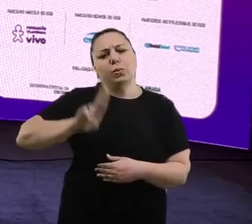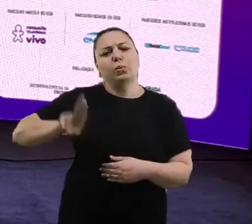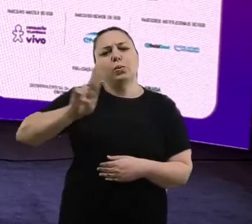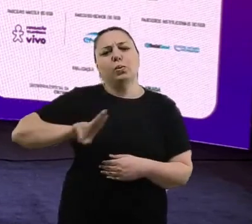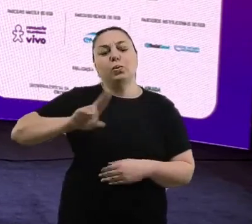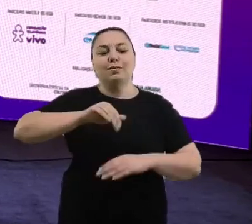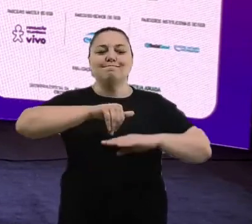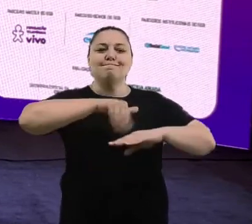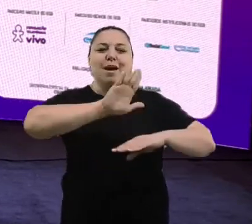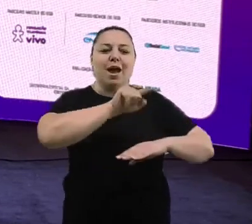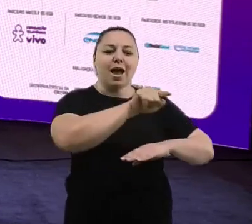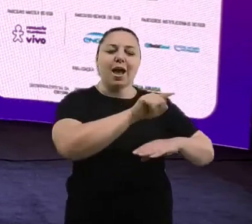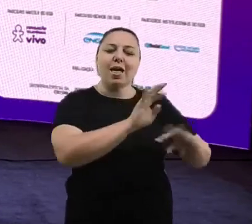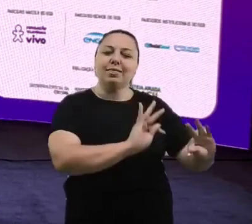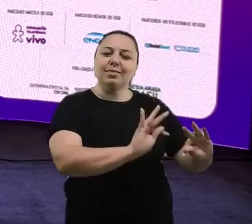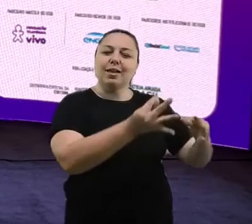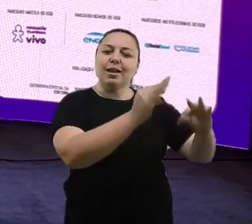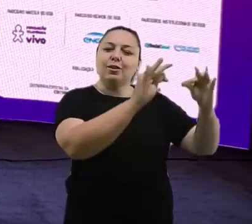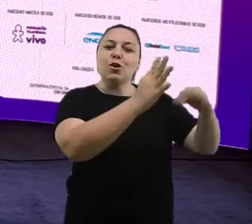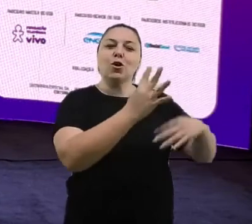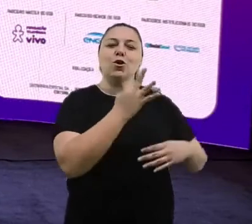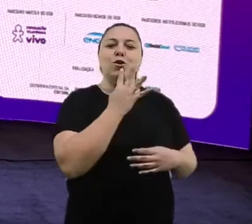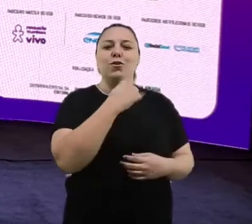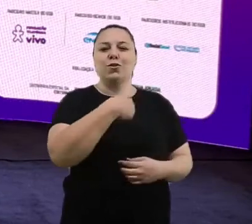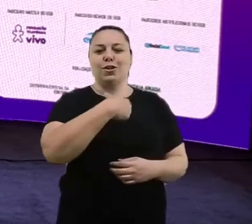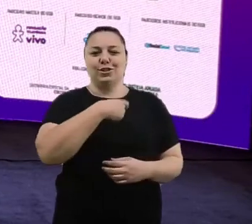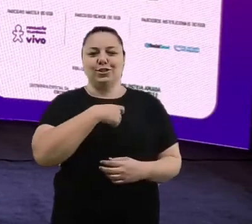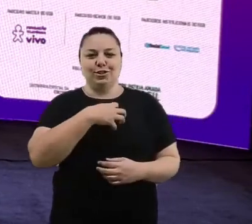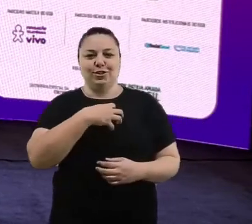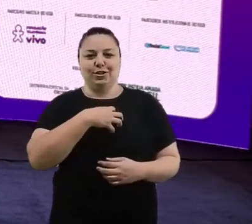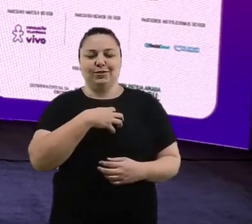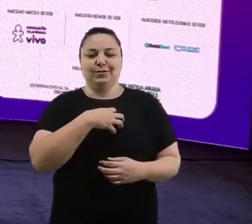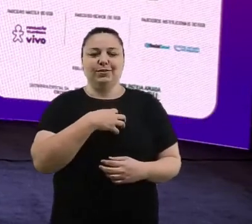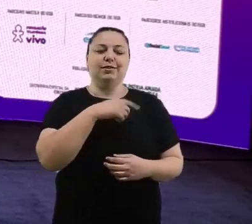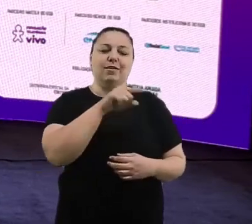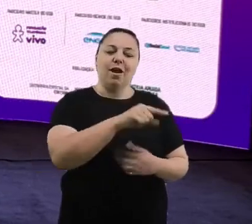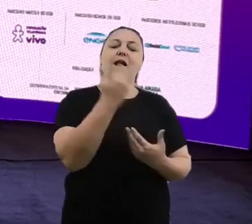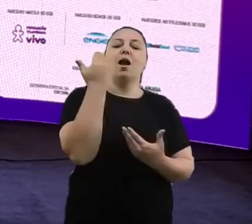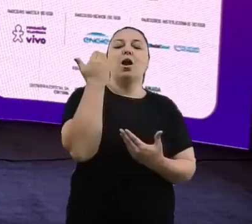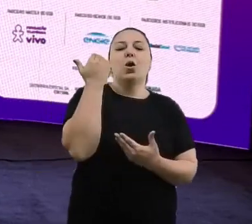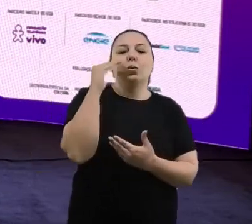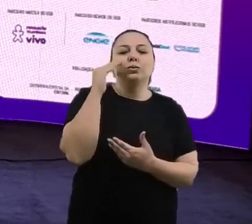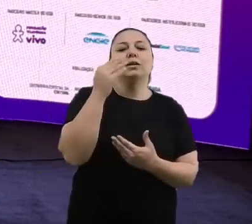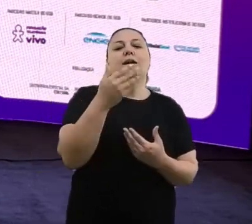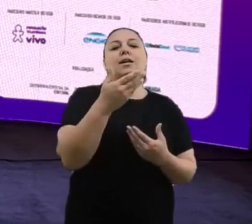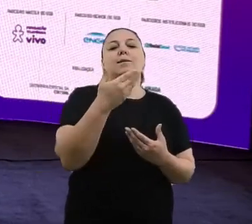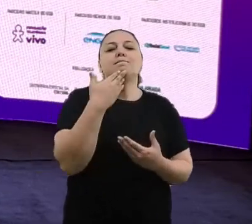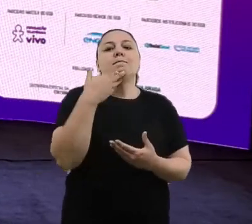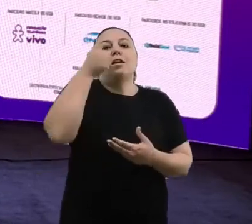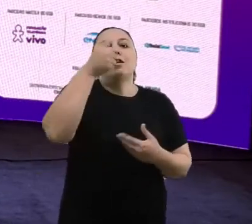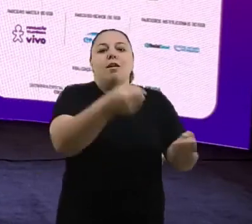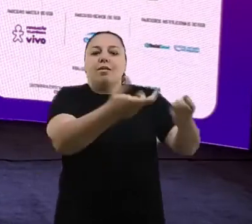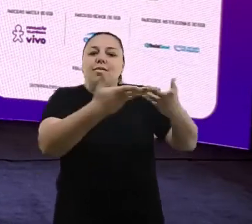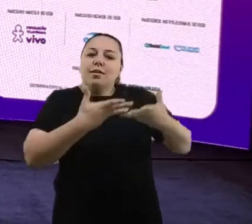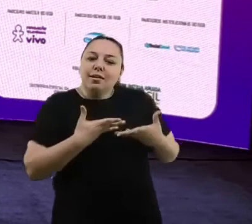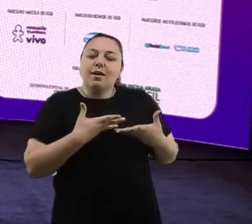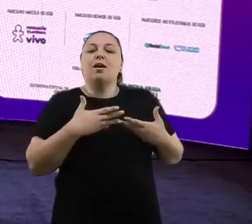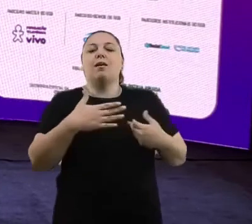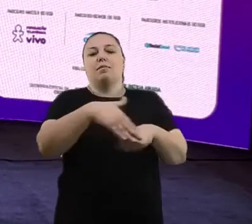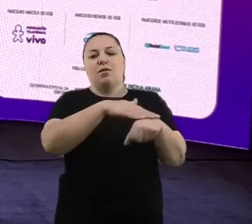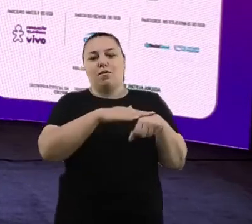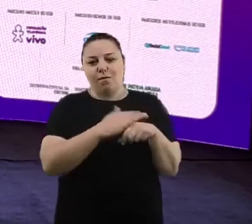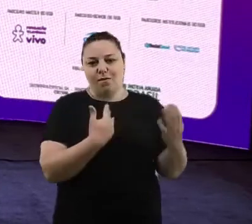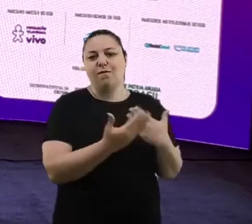aí, com base em todo esse contexto, ele é capaz de entregar, então, a melhor conversa possível para, novamente,